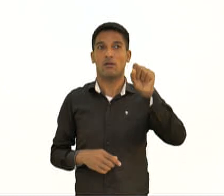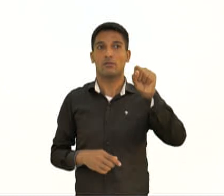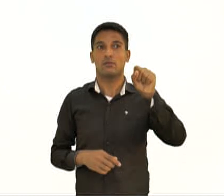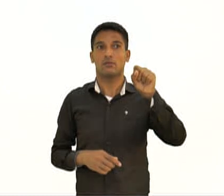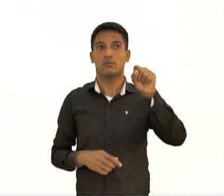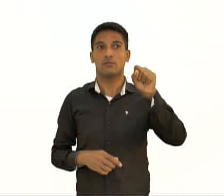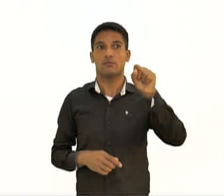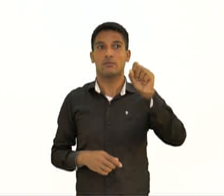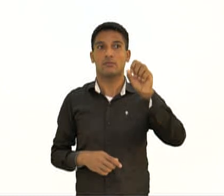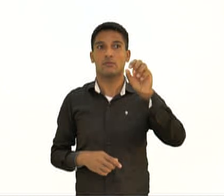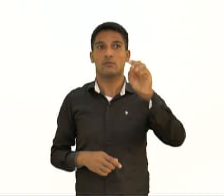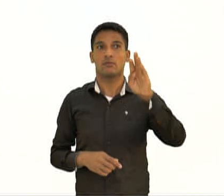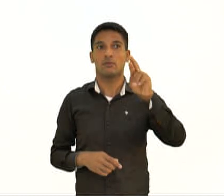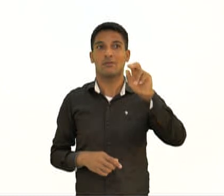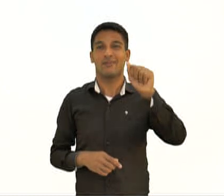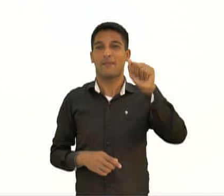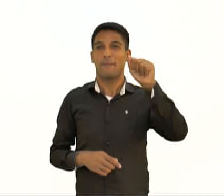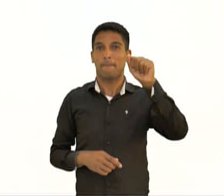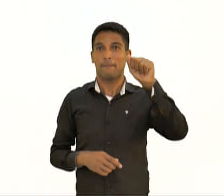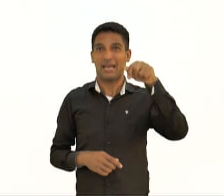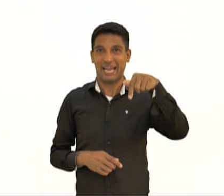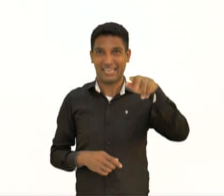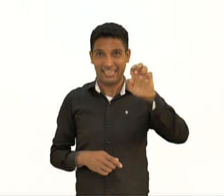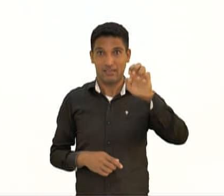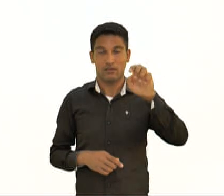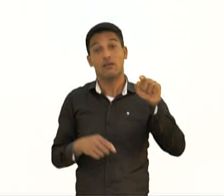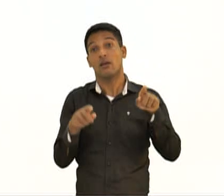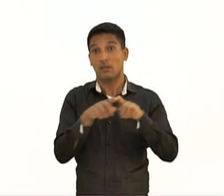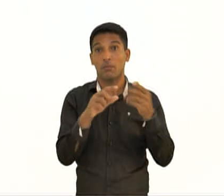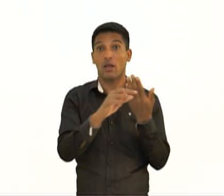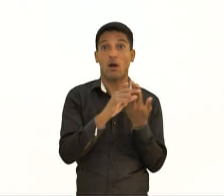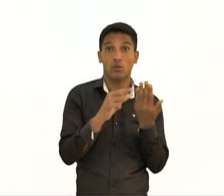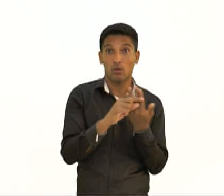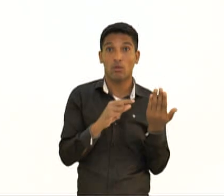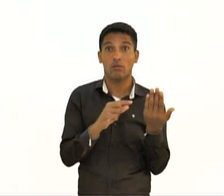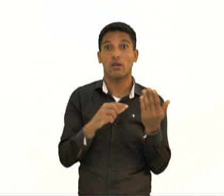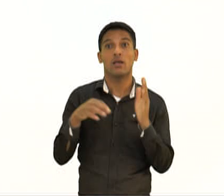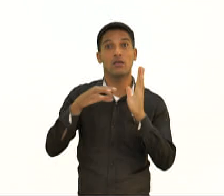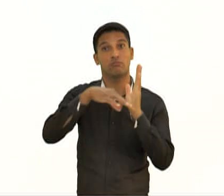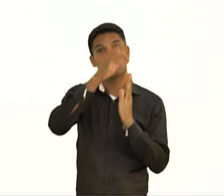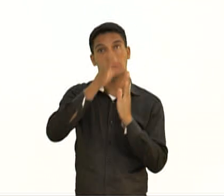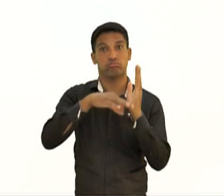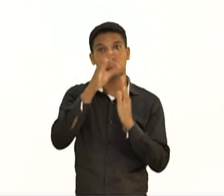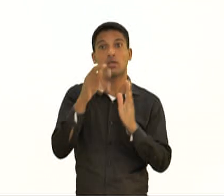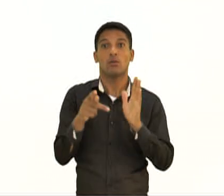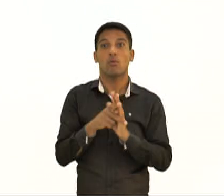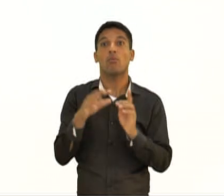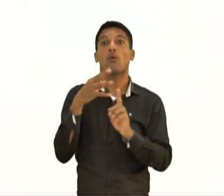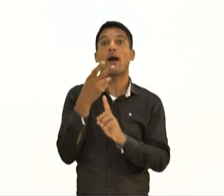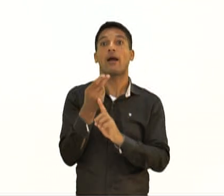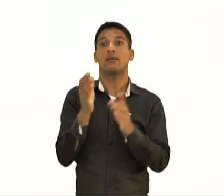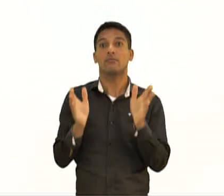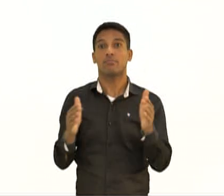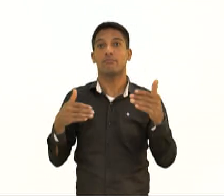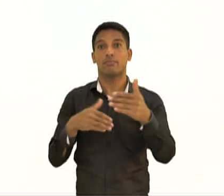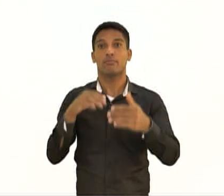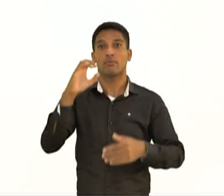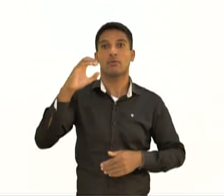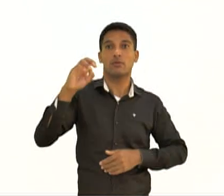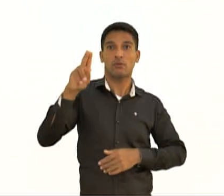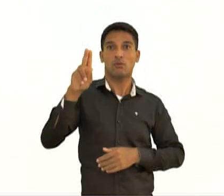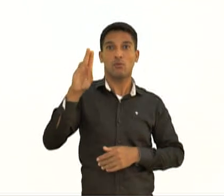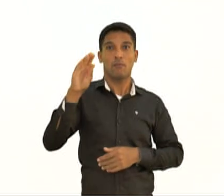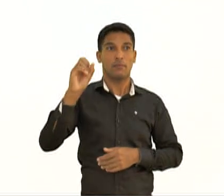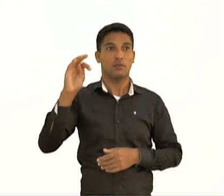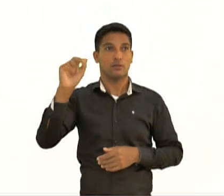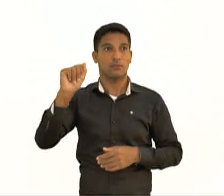criatividade artística, tá? Então, vamos lá que tem mais coisa para a gente ver, olha só. Os pintores cubistas buscaram inspiração na